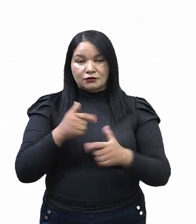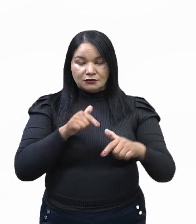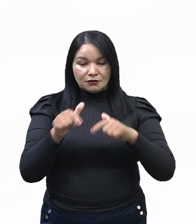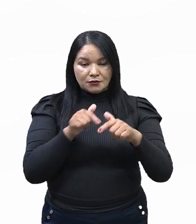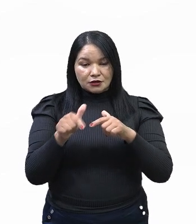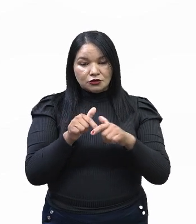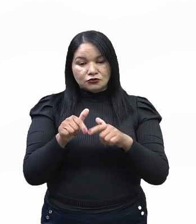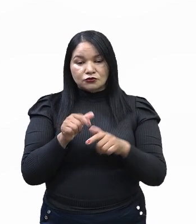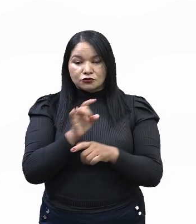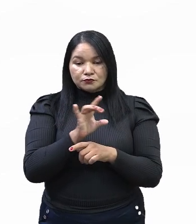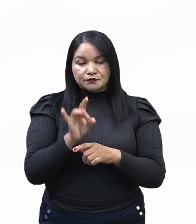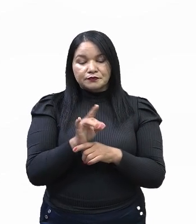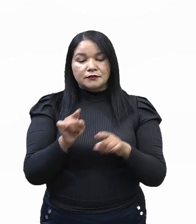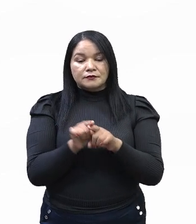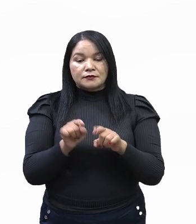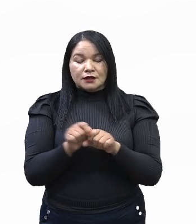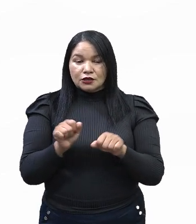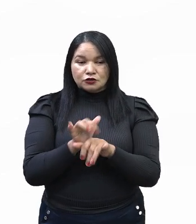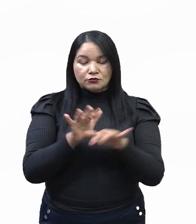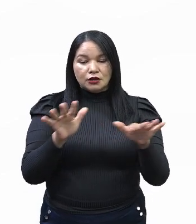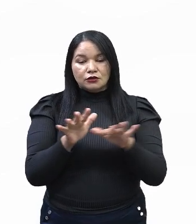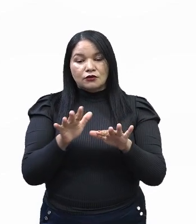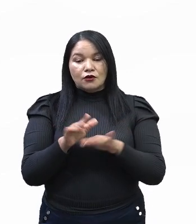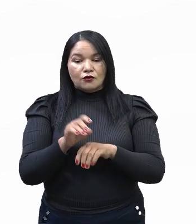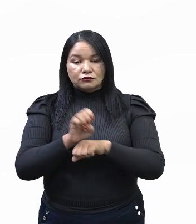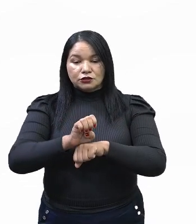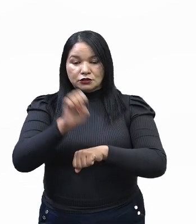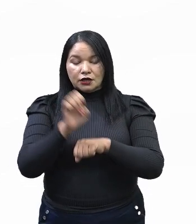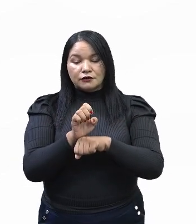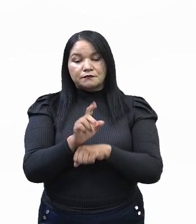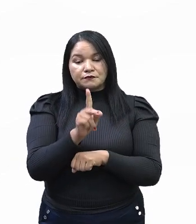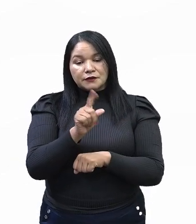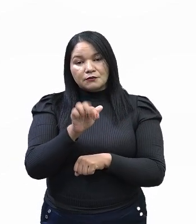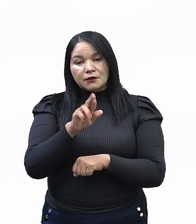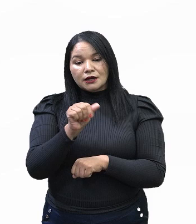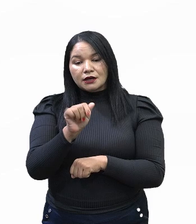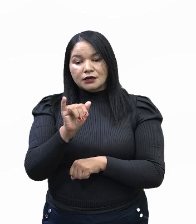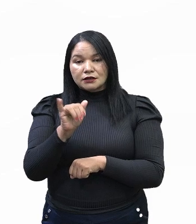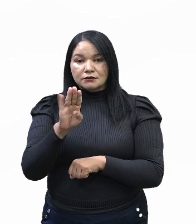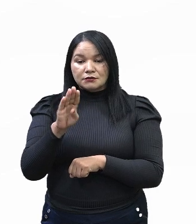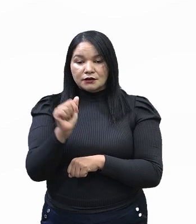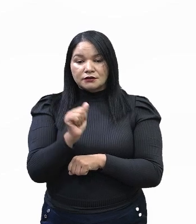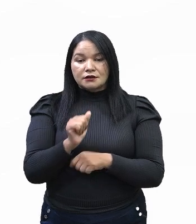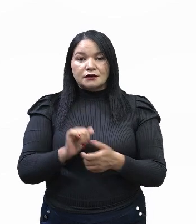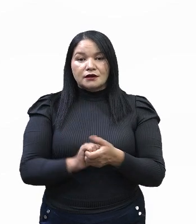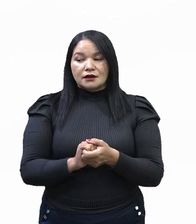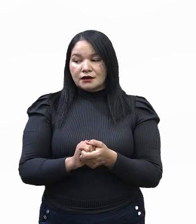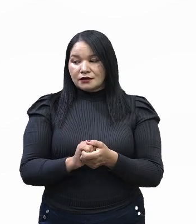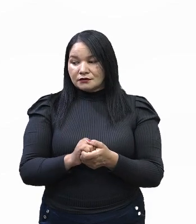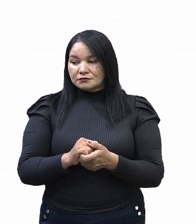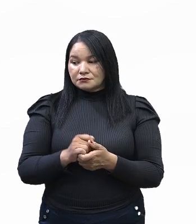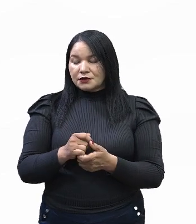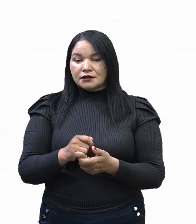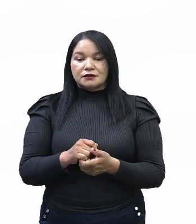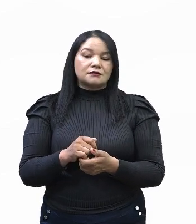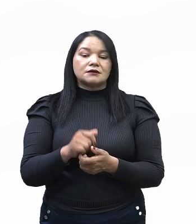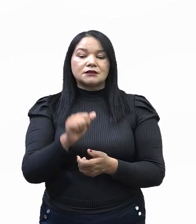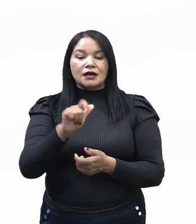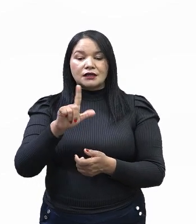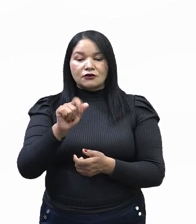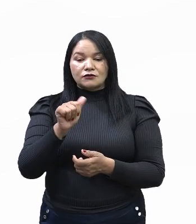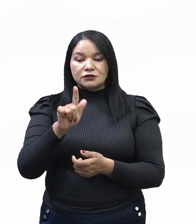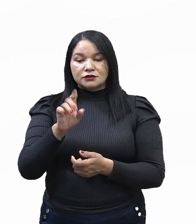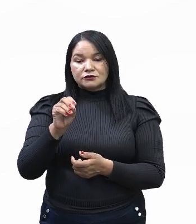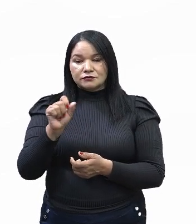Ela se espalhou rapidamente por estados como Paraíba e Alagoas, estabelecendo alianças com